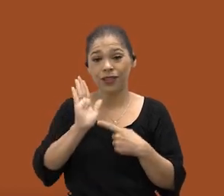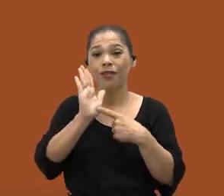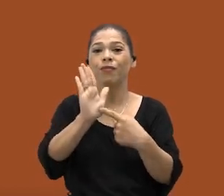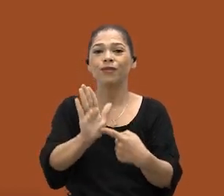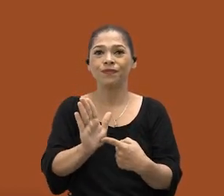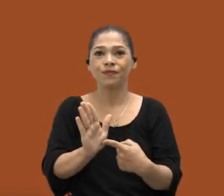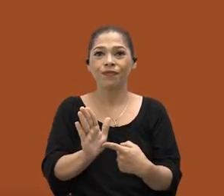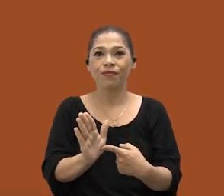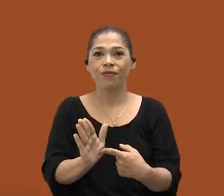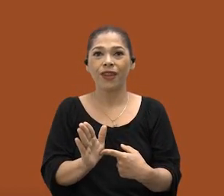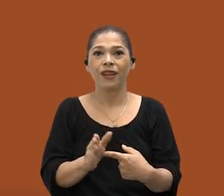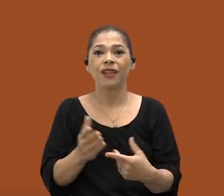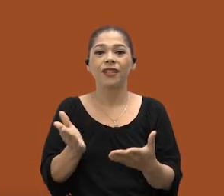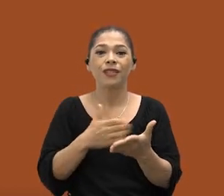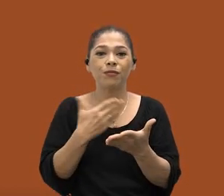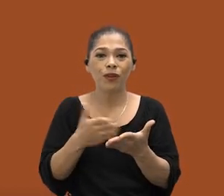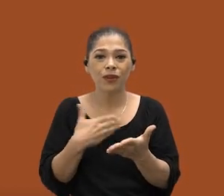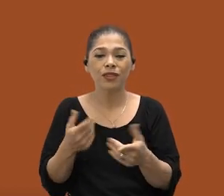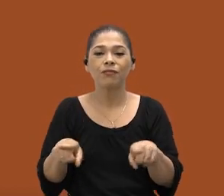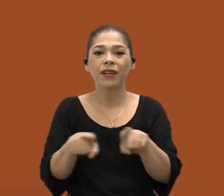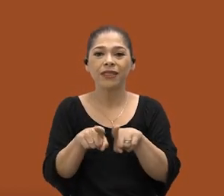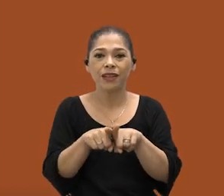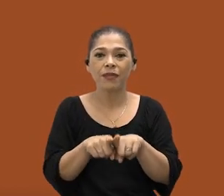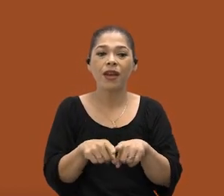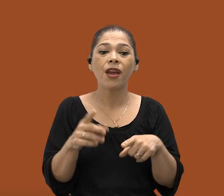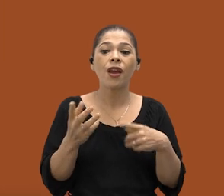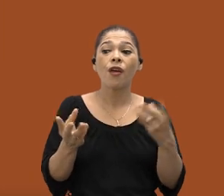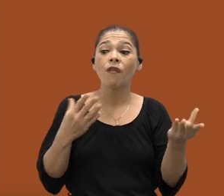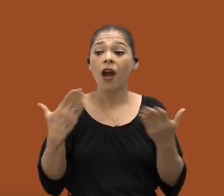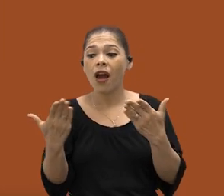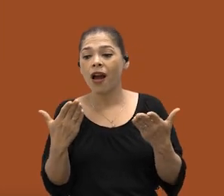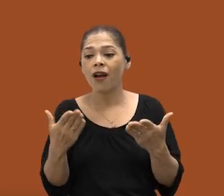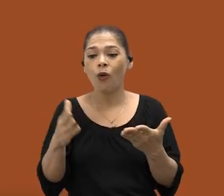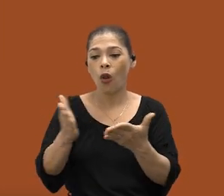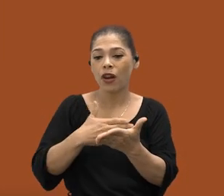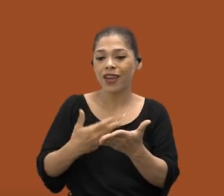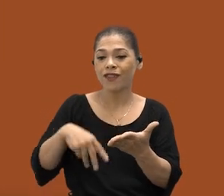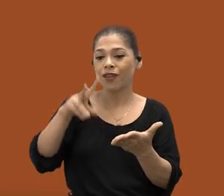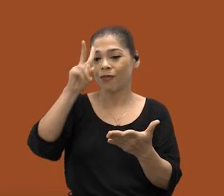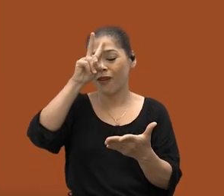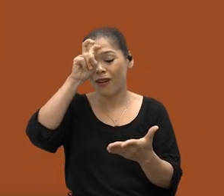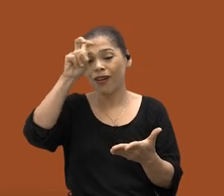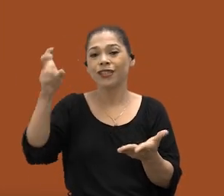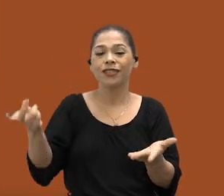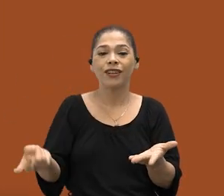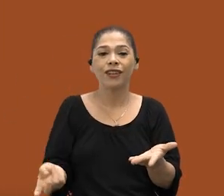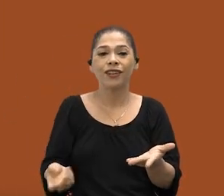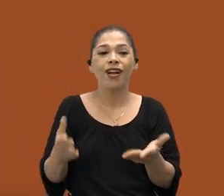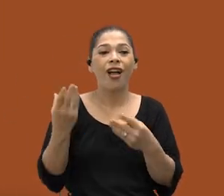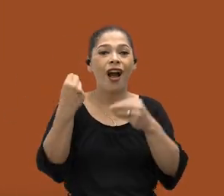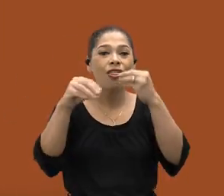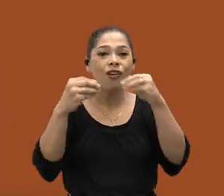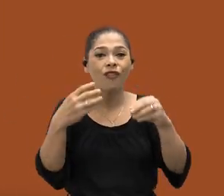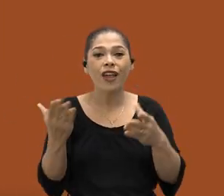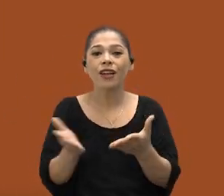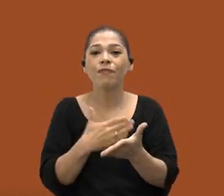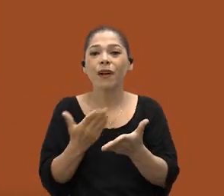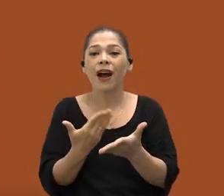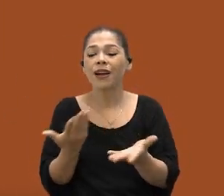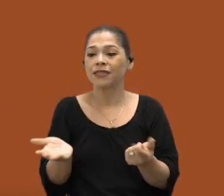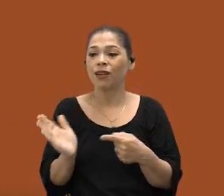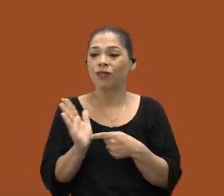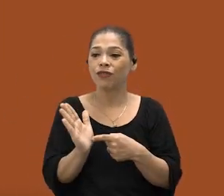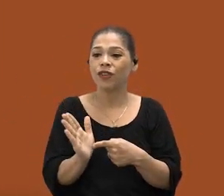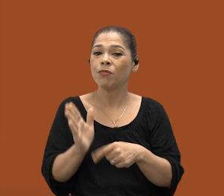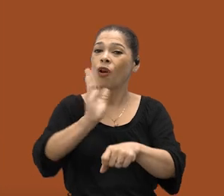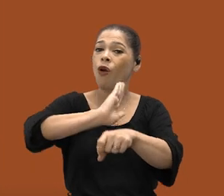pega o Sheik andar de ope mas também vai lá na novela né que que passa na na no canal aí esqueceu da novela agora a gente passou